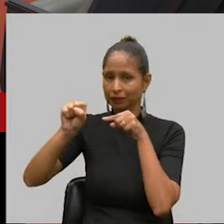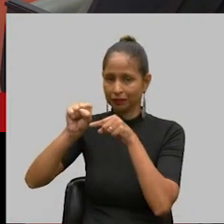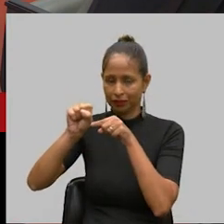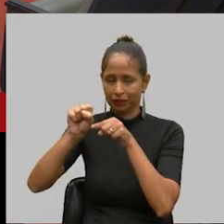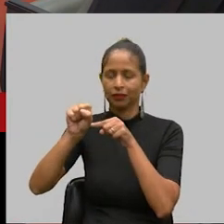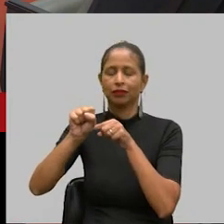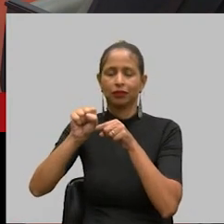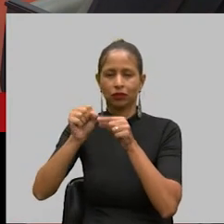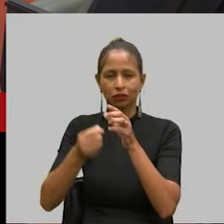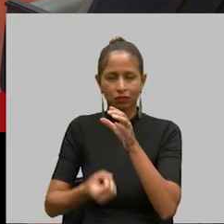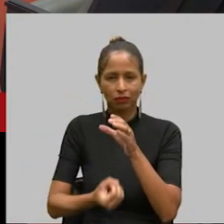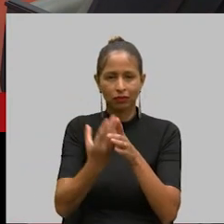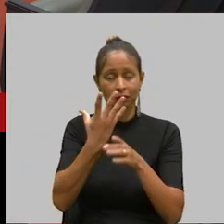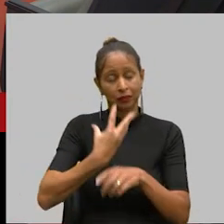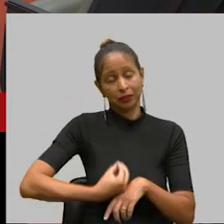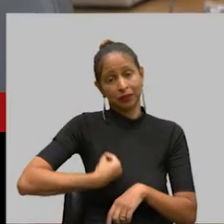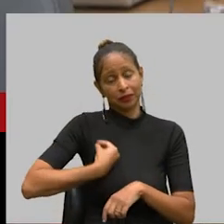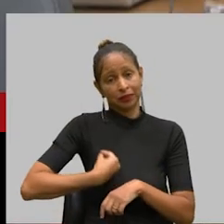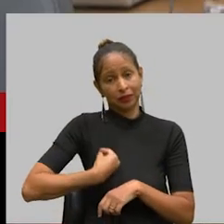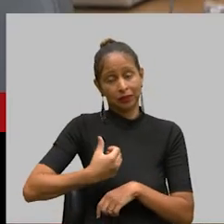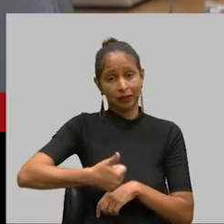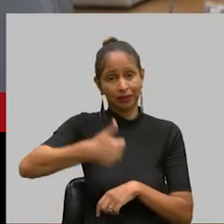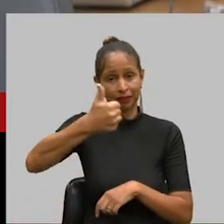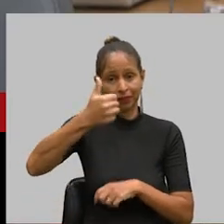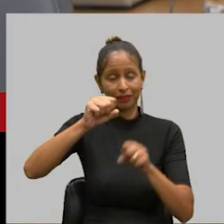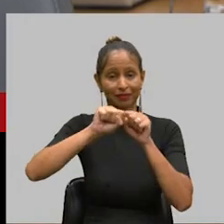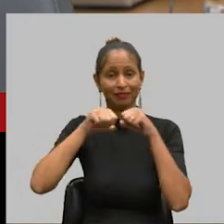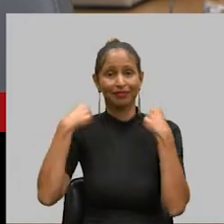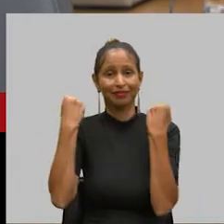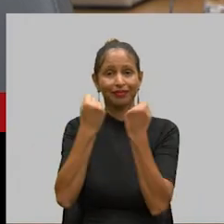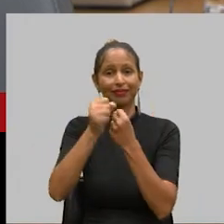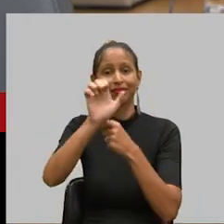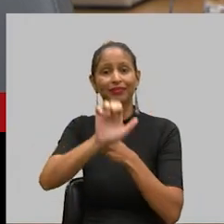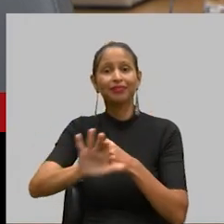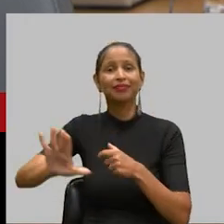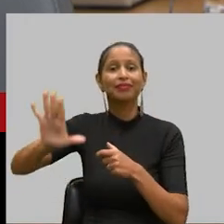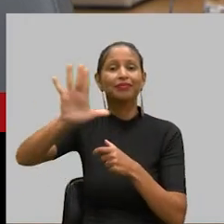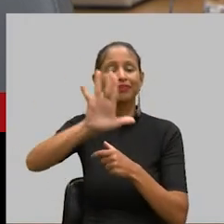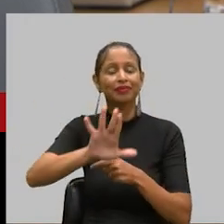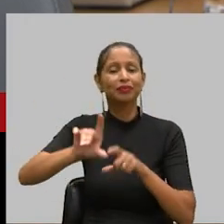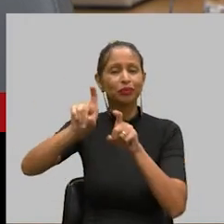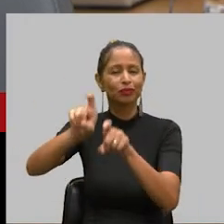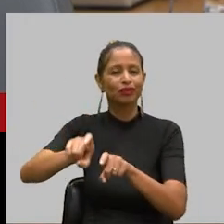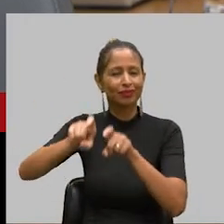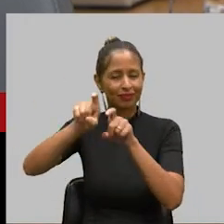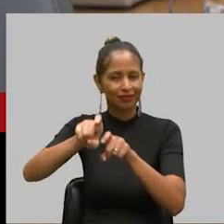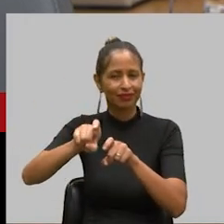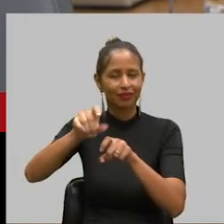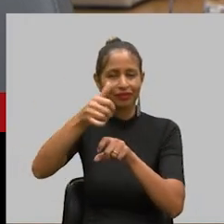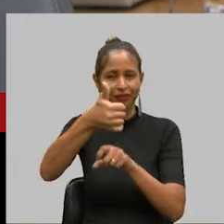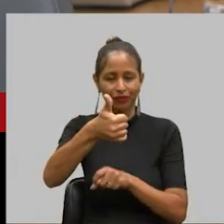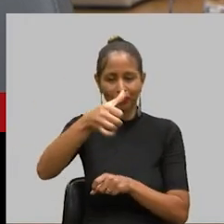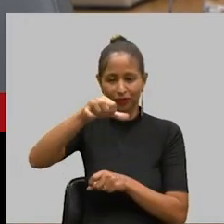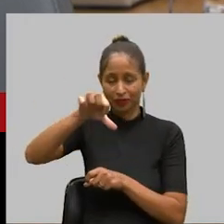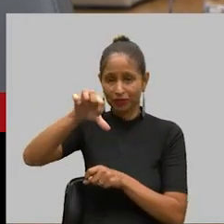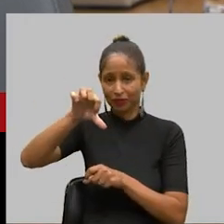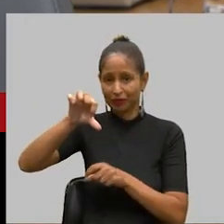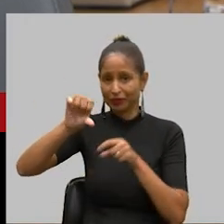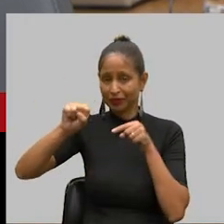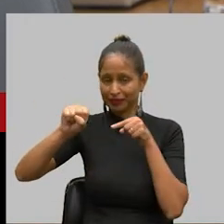quando participamos do nosso primeiro seminário Estadual da Educação do campo em 1998